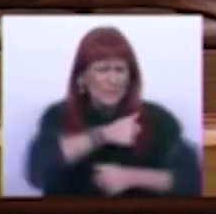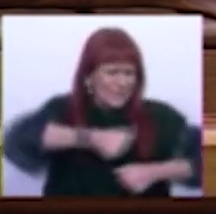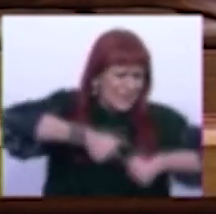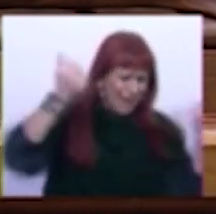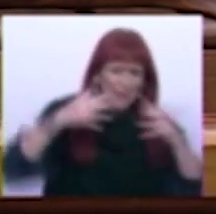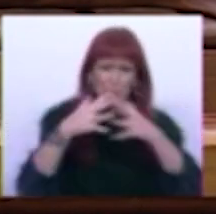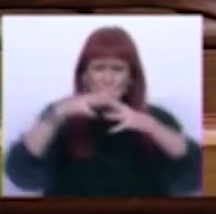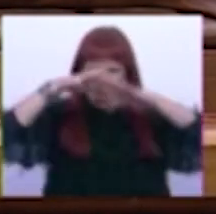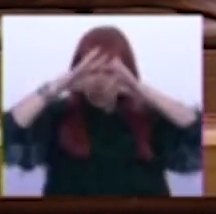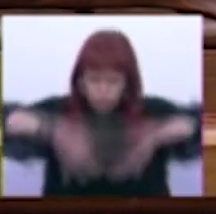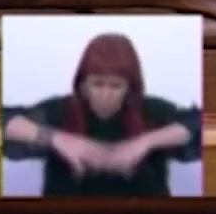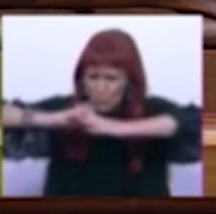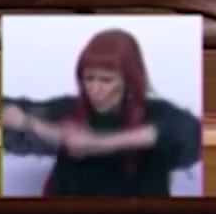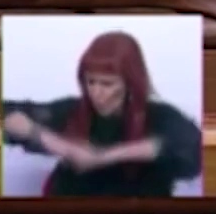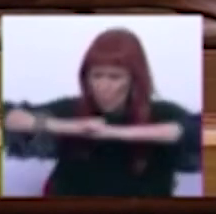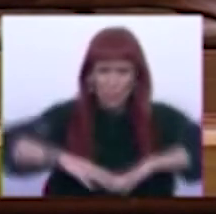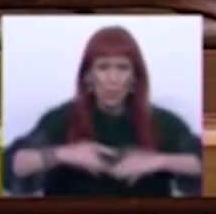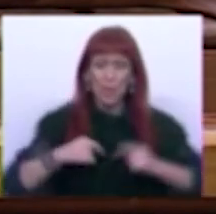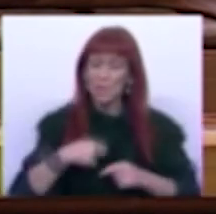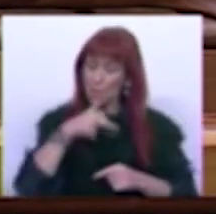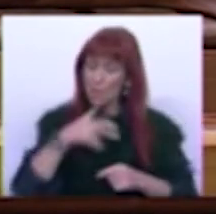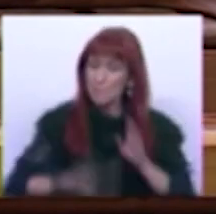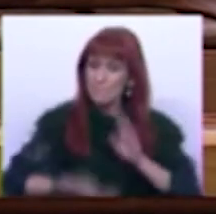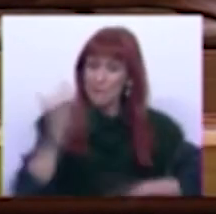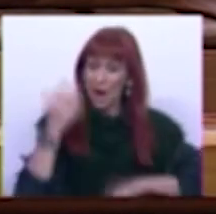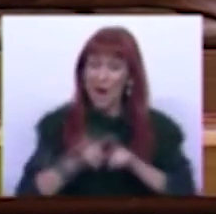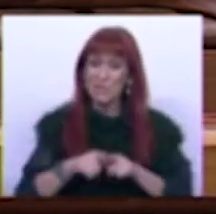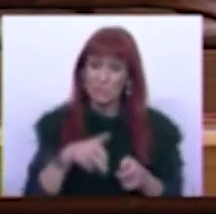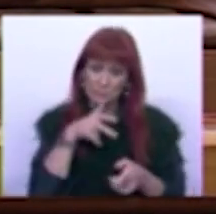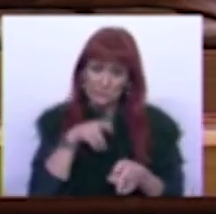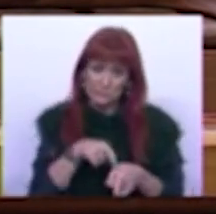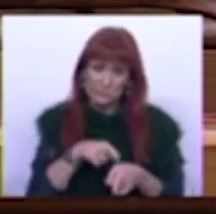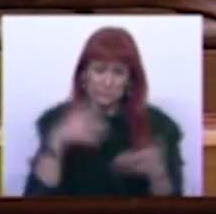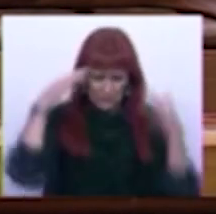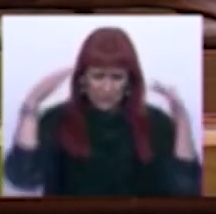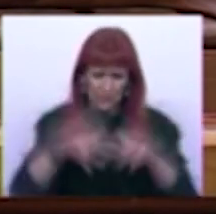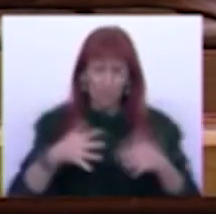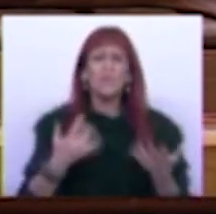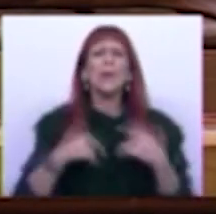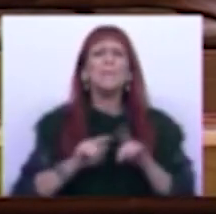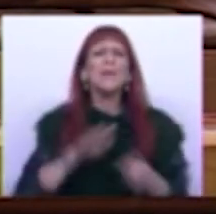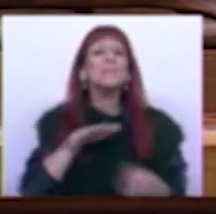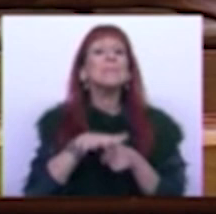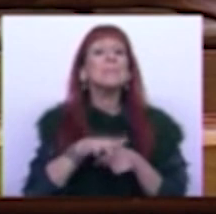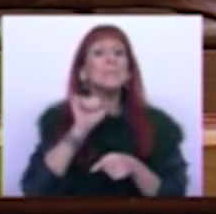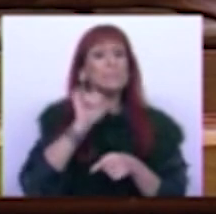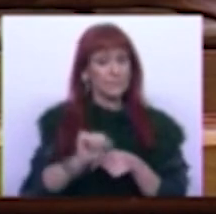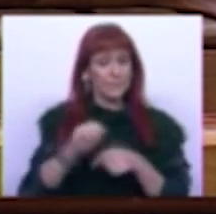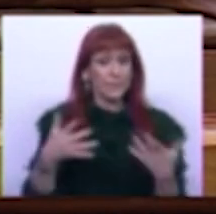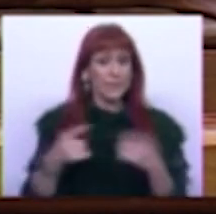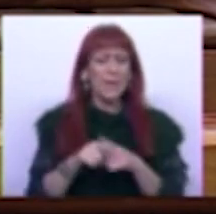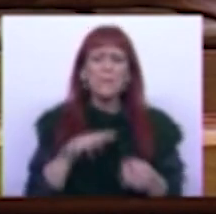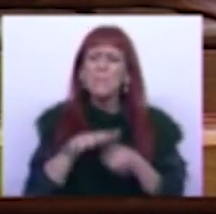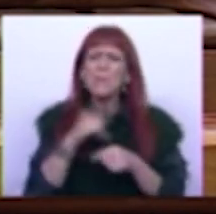e infraestruturas, é a face mais dramática desta tragédia. Mas as consequências têm